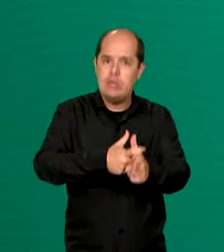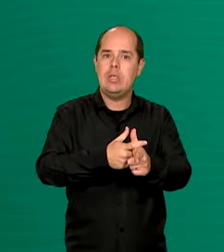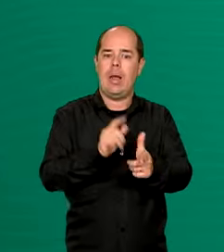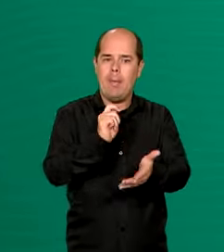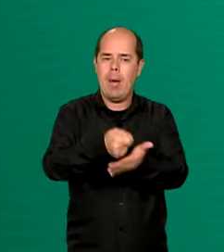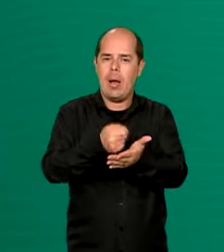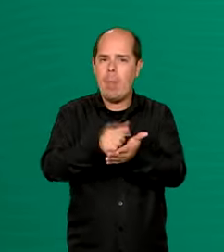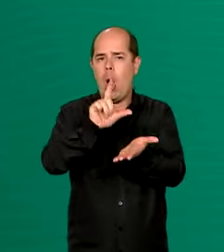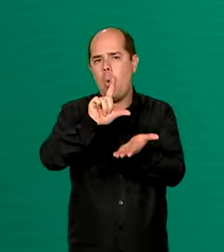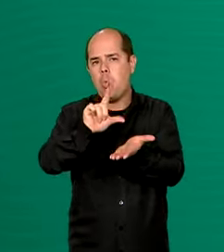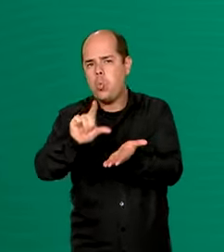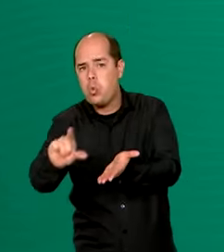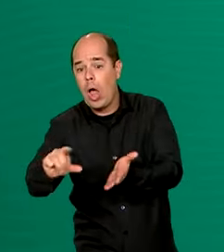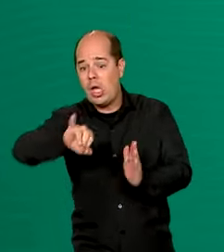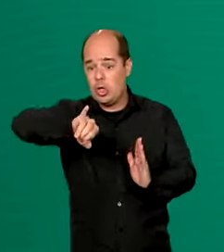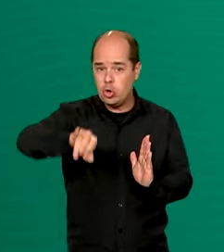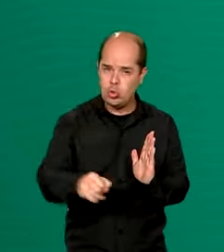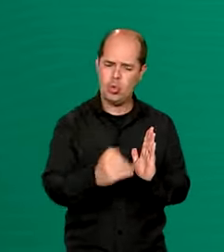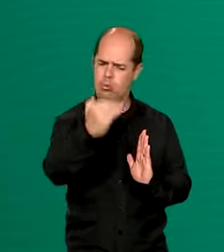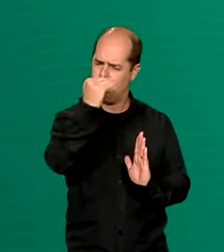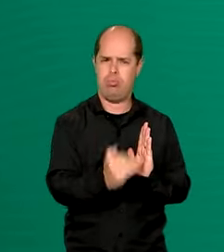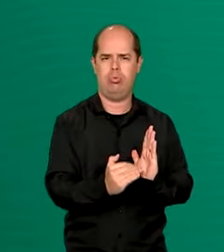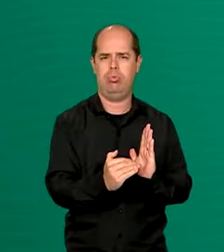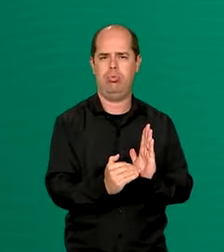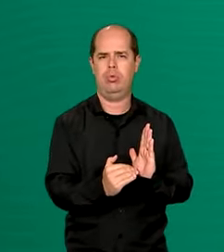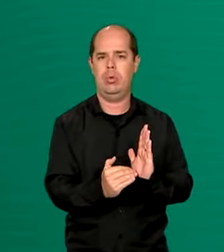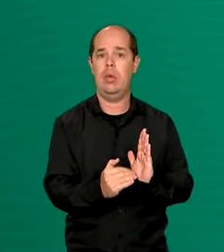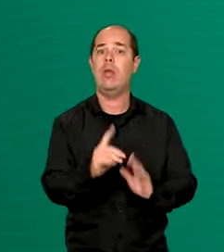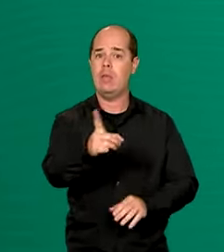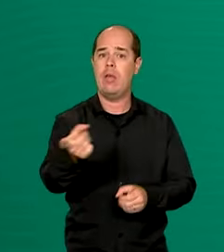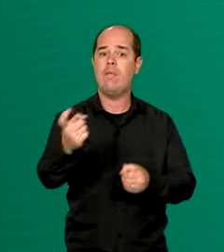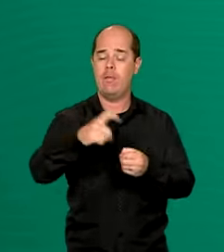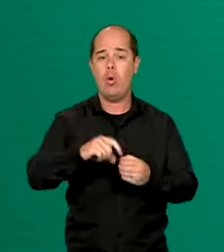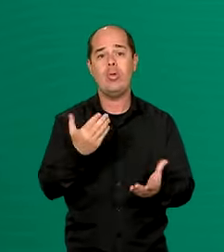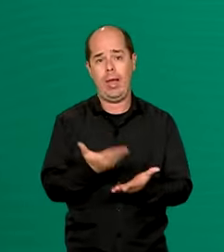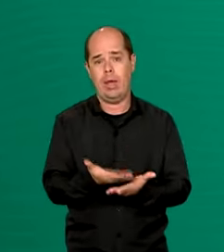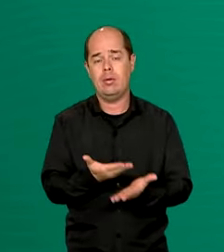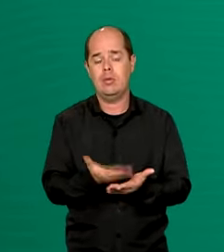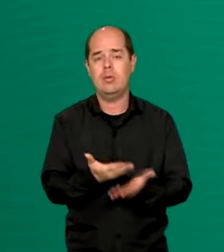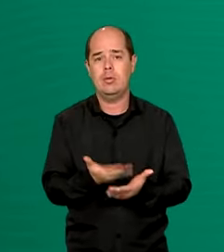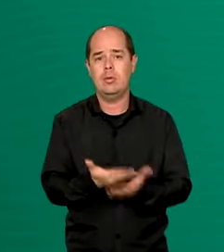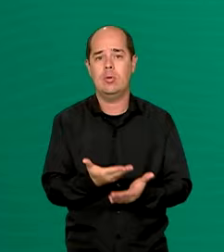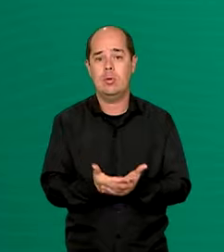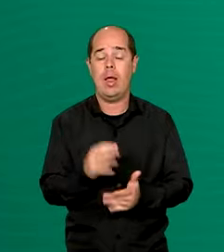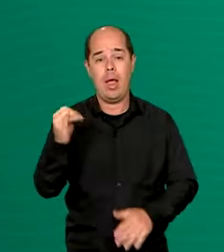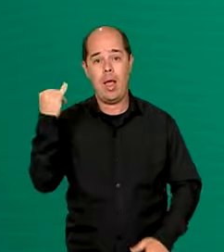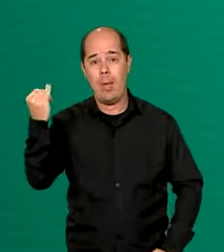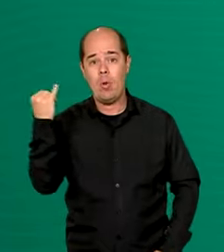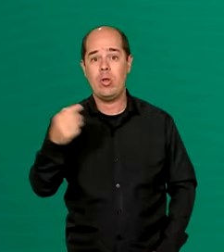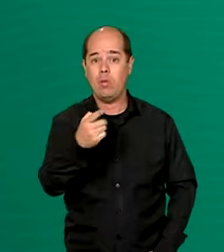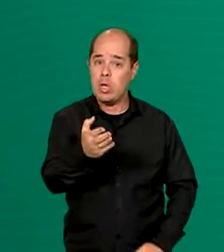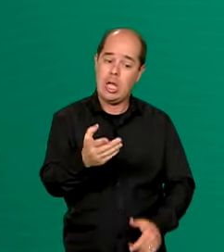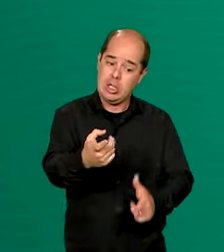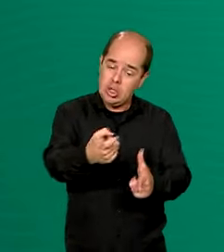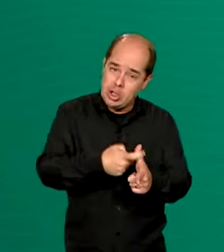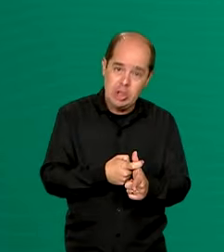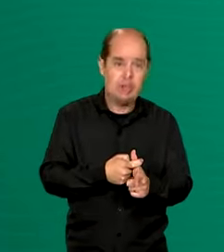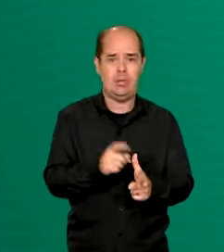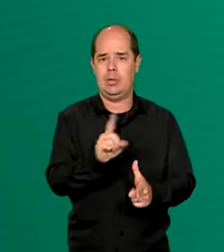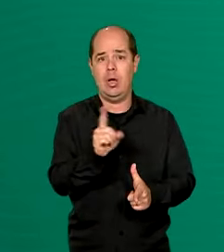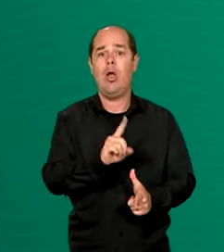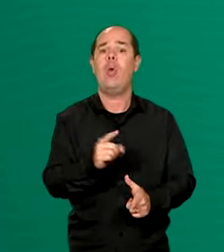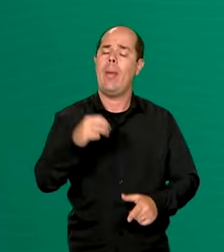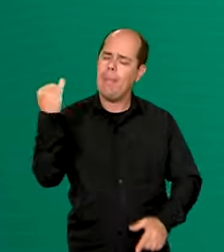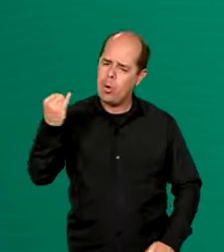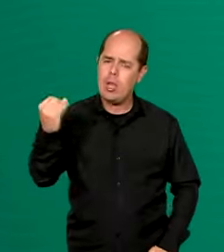muito desconto para que você volte a estudar. Porque para nós o que é importante não é a sua dívida, o que é importante é que você volte a